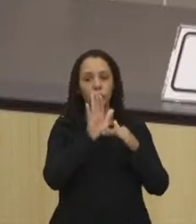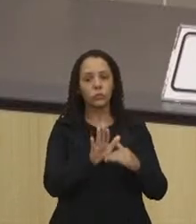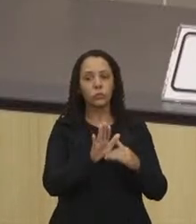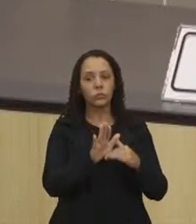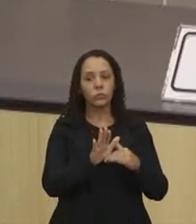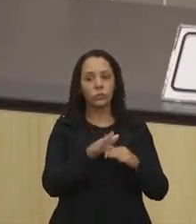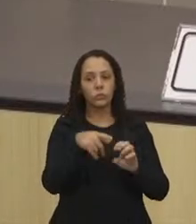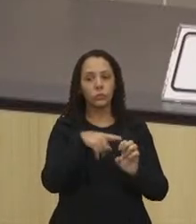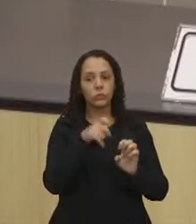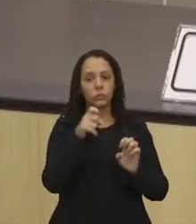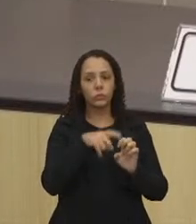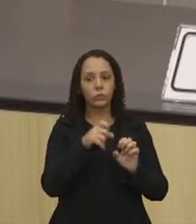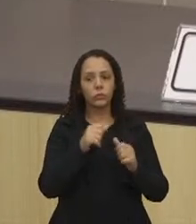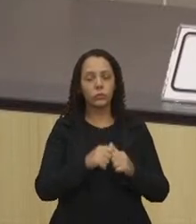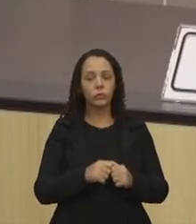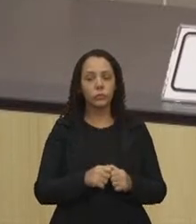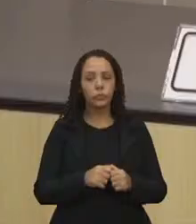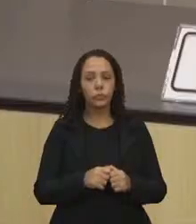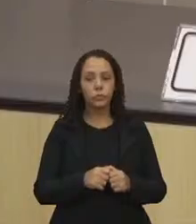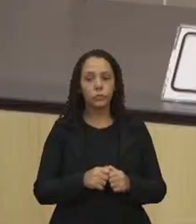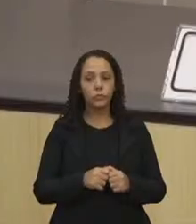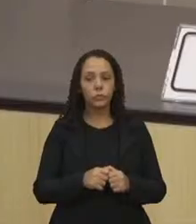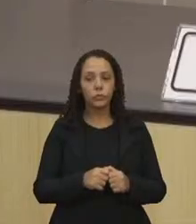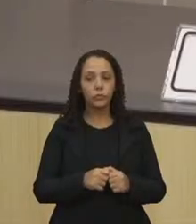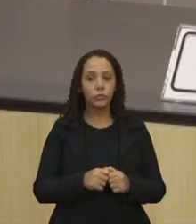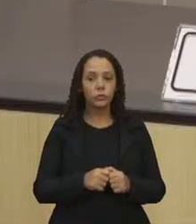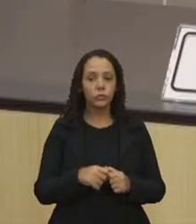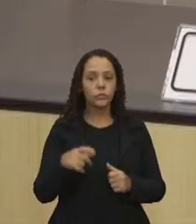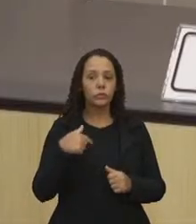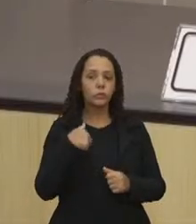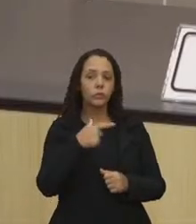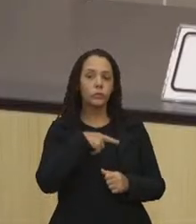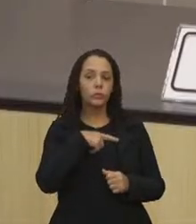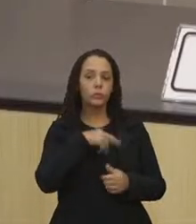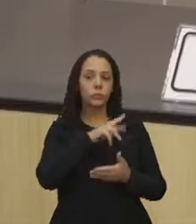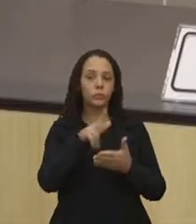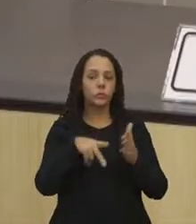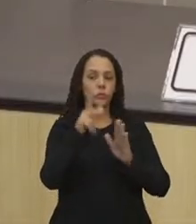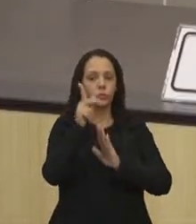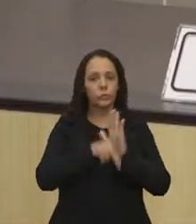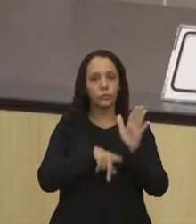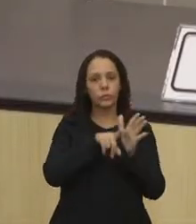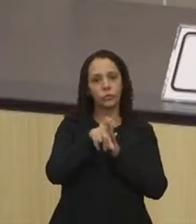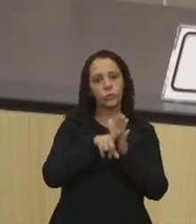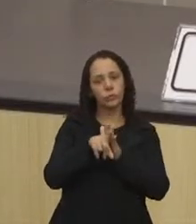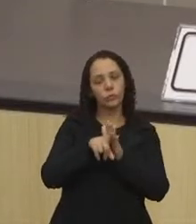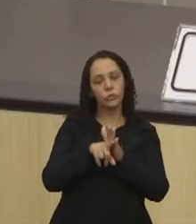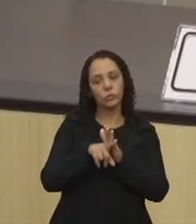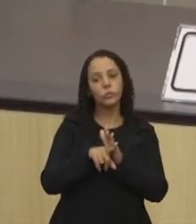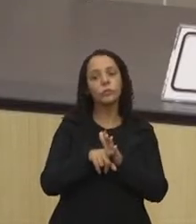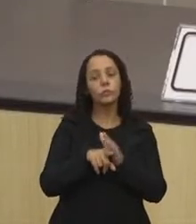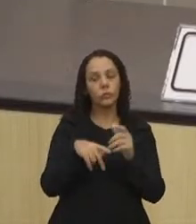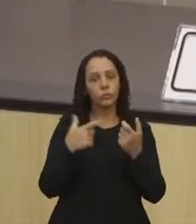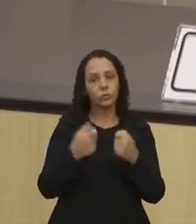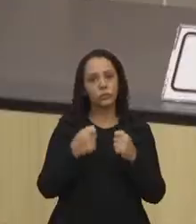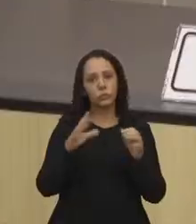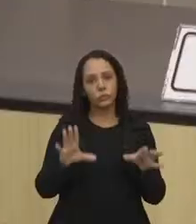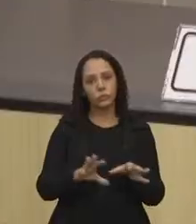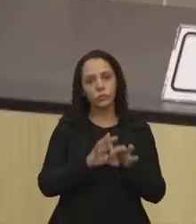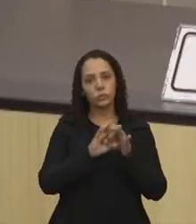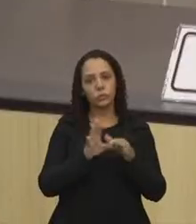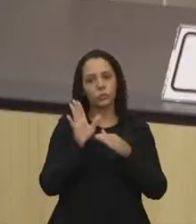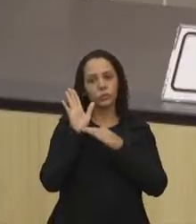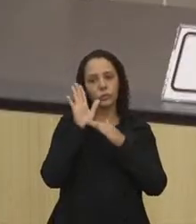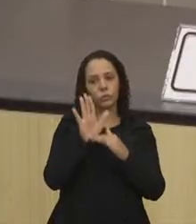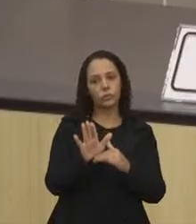do nosso intelectual, né? A gente gera muitos projetos, muitas pesquisas, e por que não trabalhar em conjunto para ajudar,